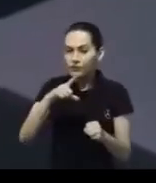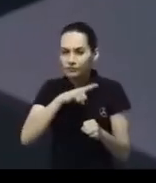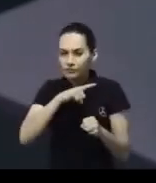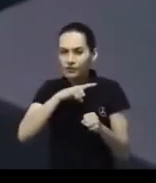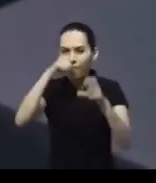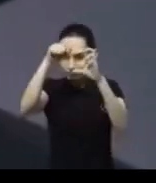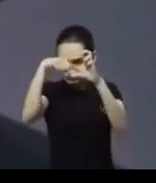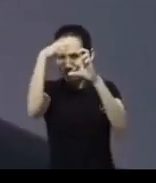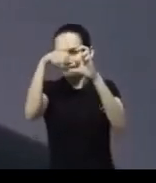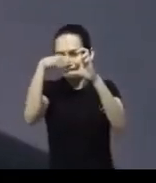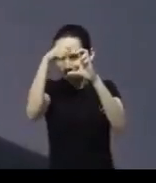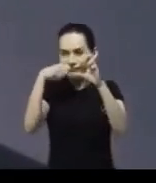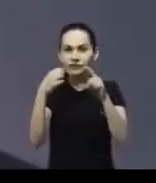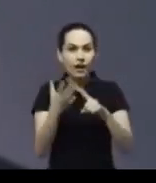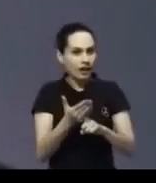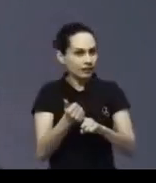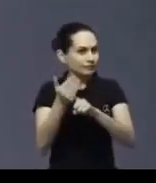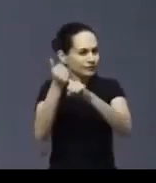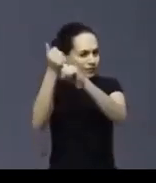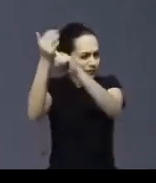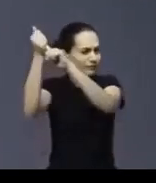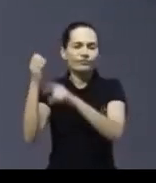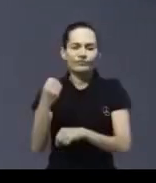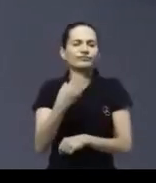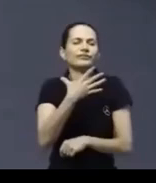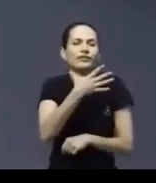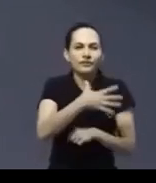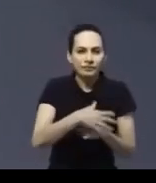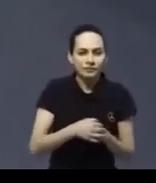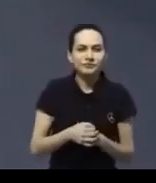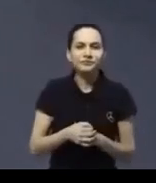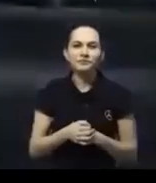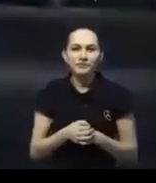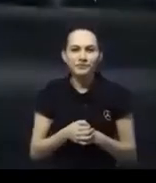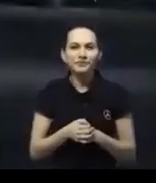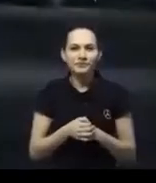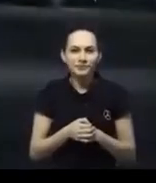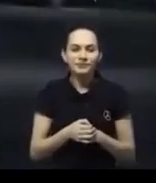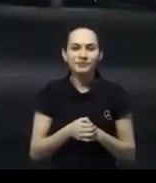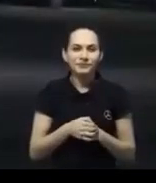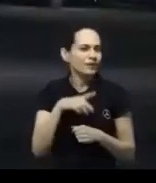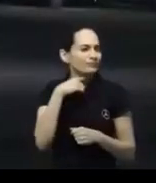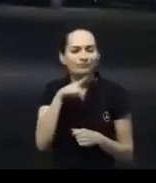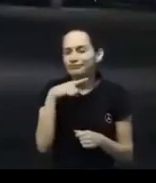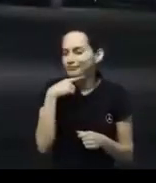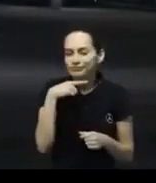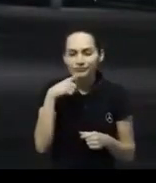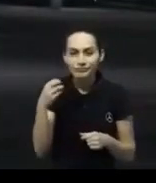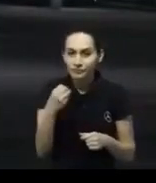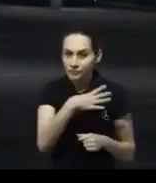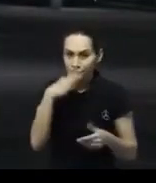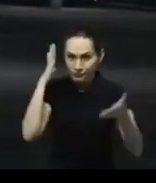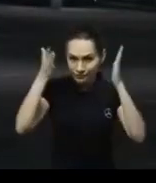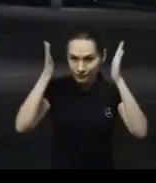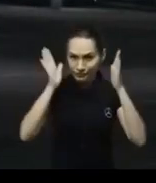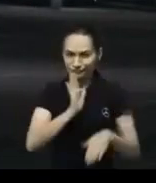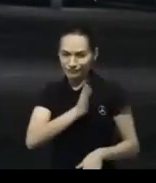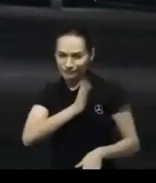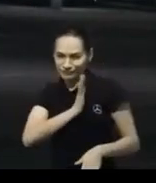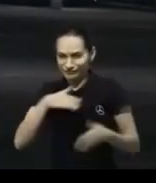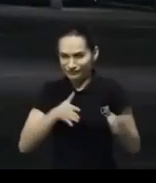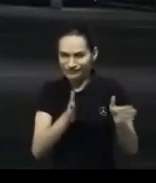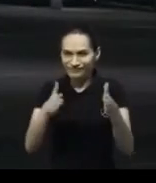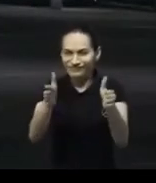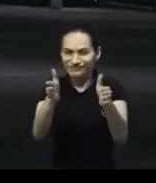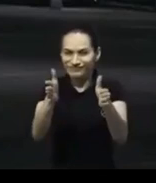Mirror Cam, tecnologia de última geração. Sem dúvidas, o novo Actros Coração